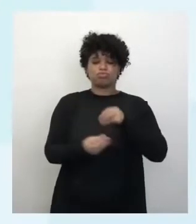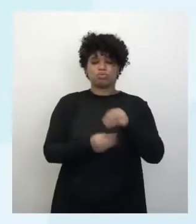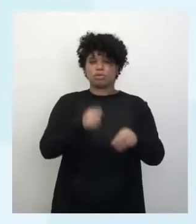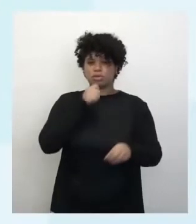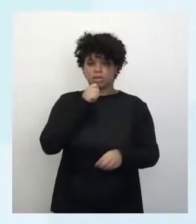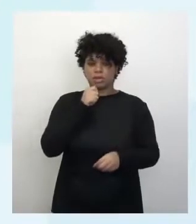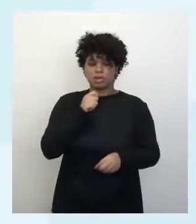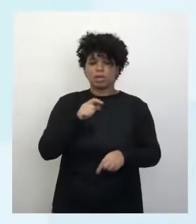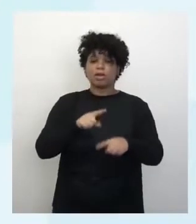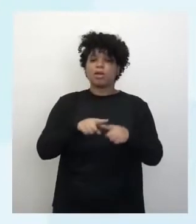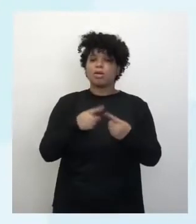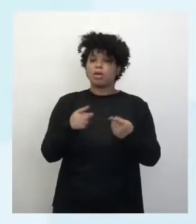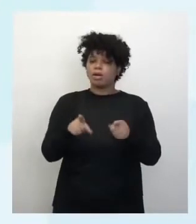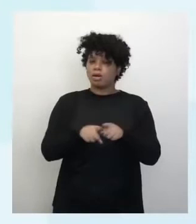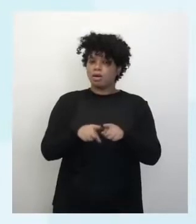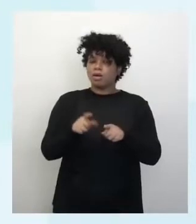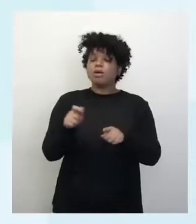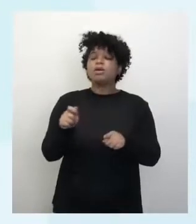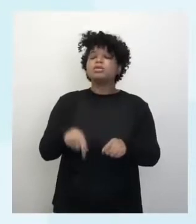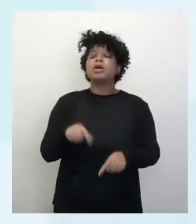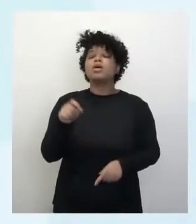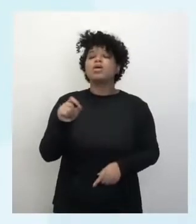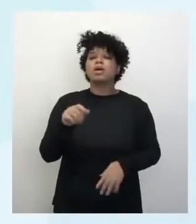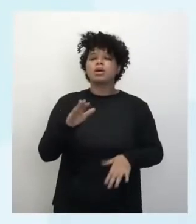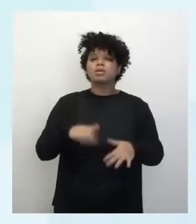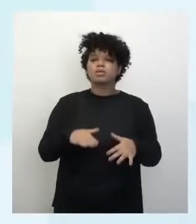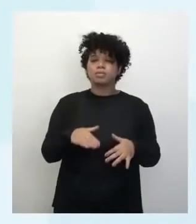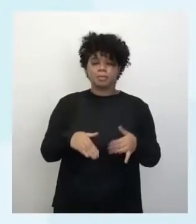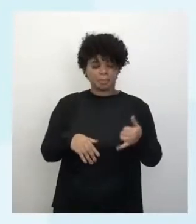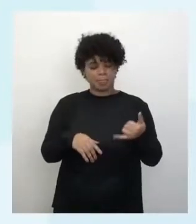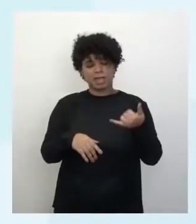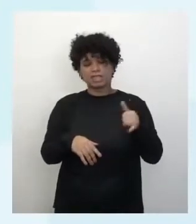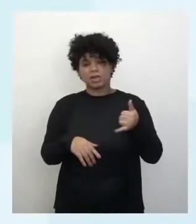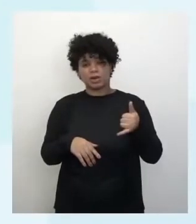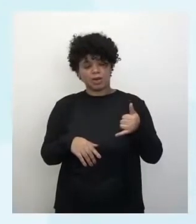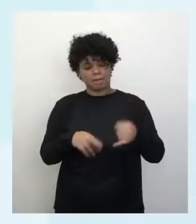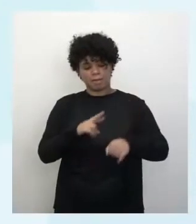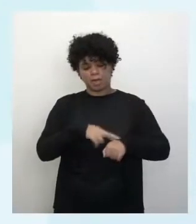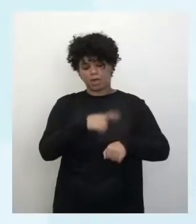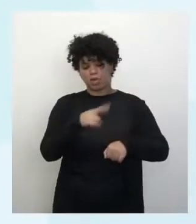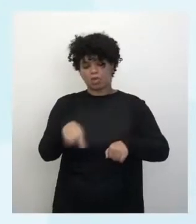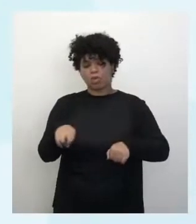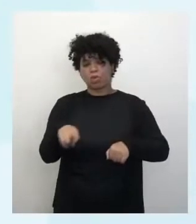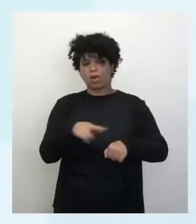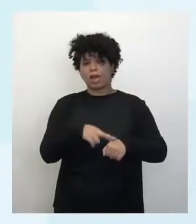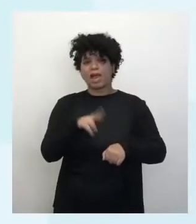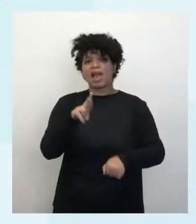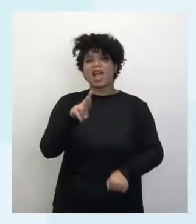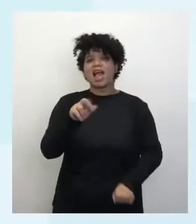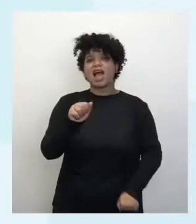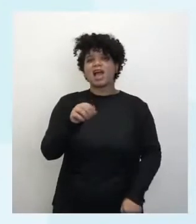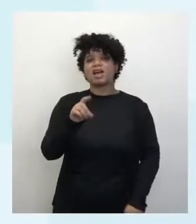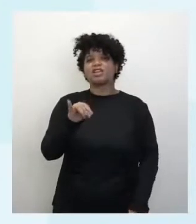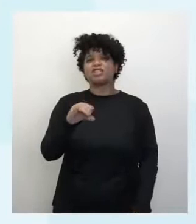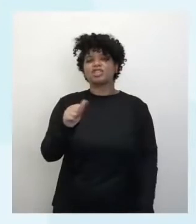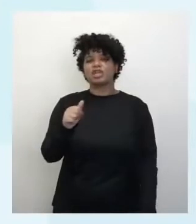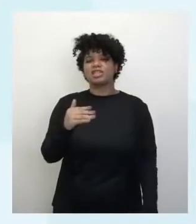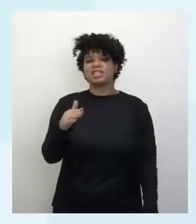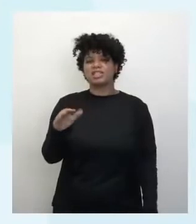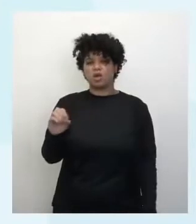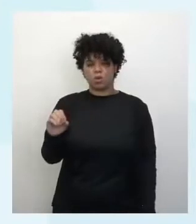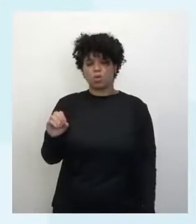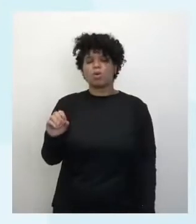celulares podem ser a causa da morte de muitas abelhas. No caso dos transgênicos, o motivo seria um